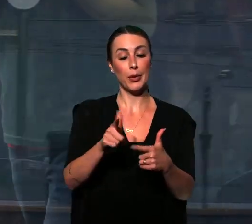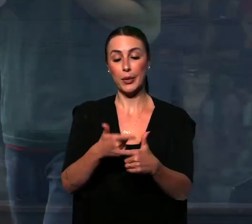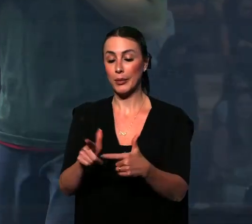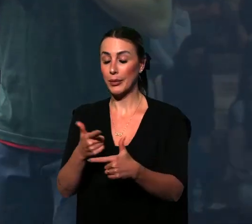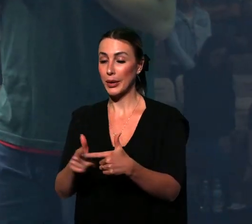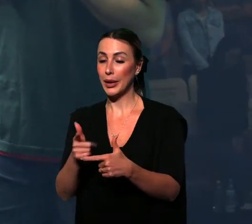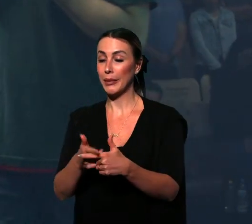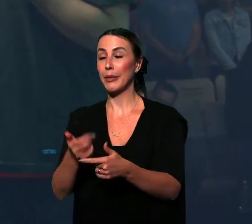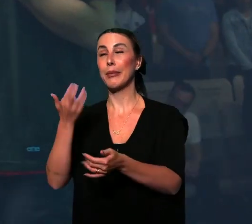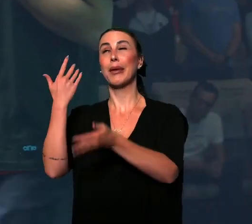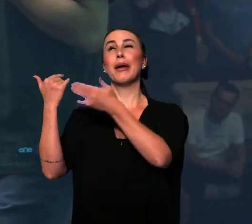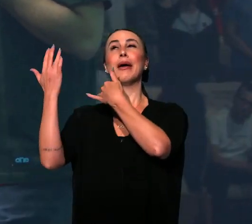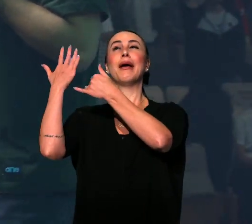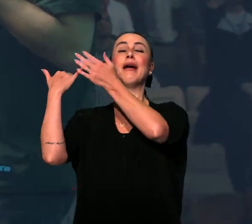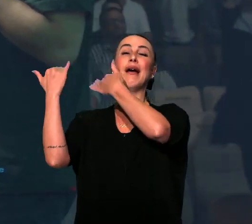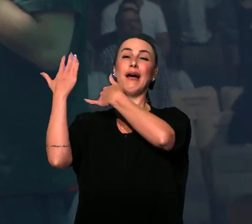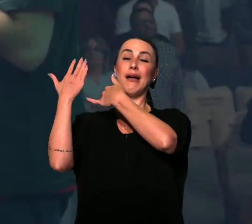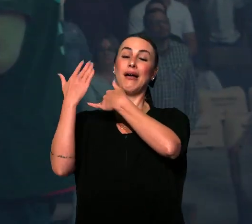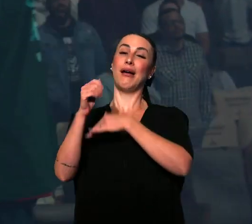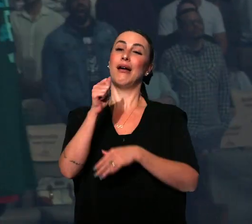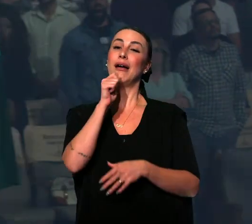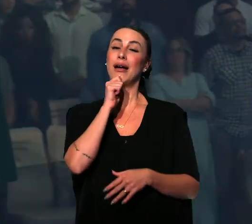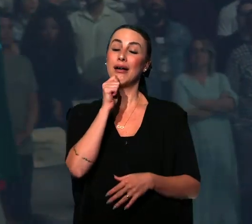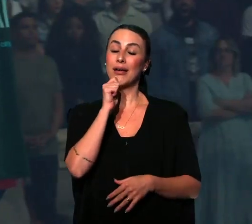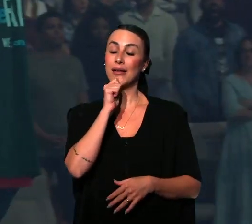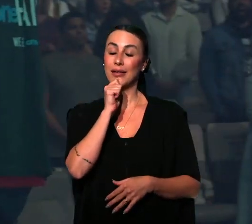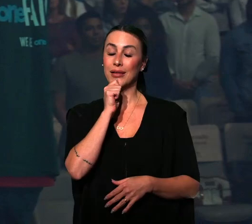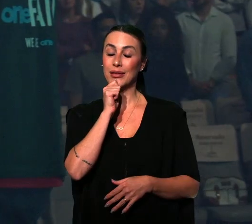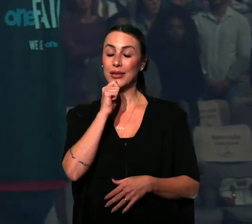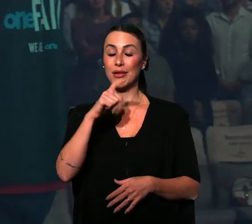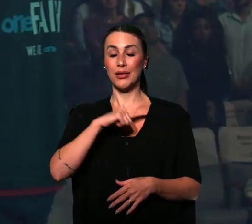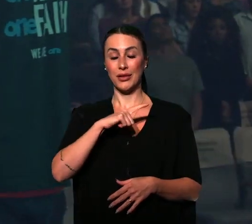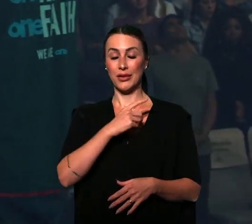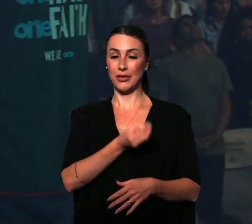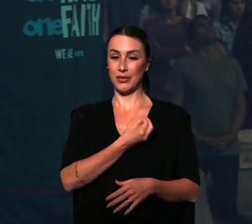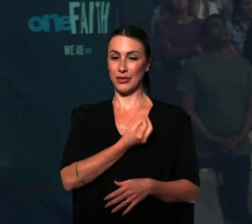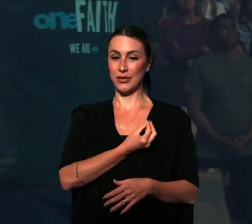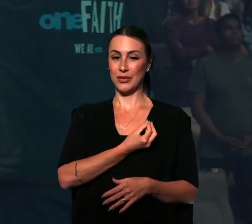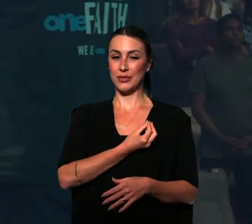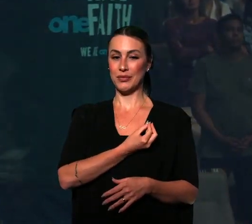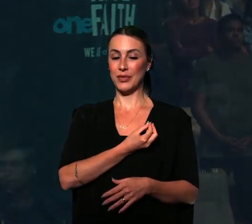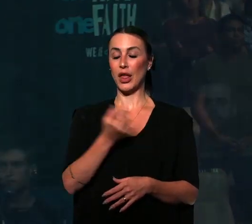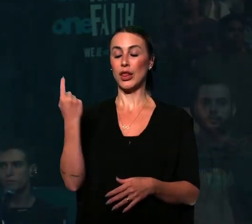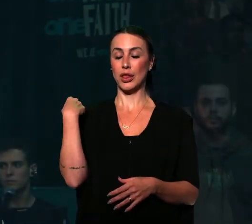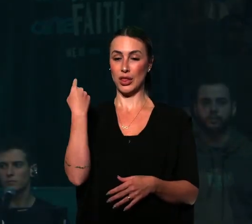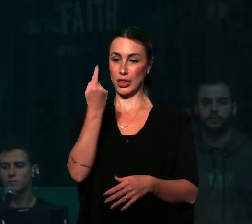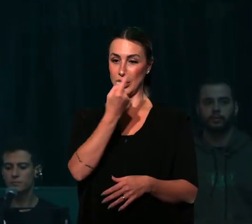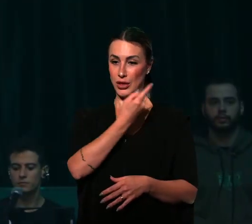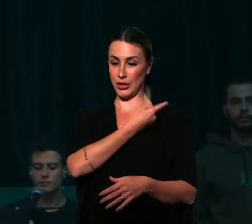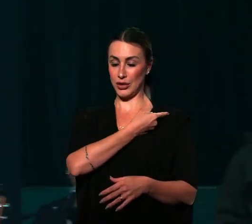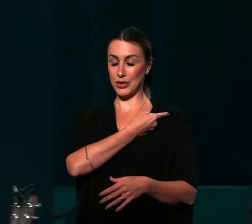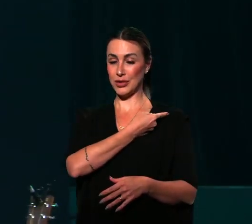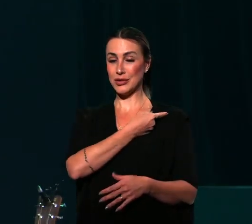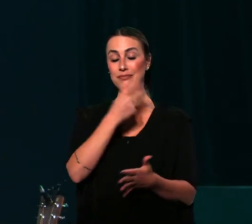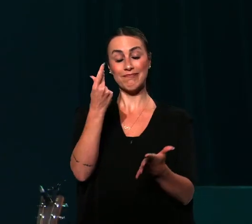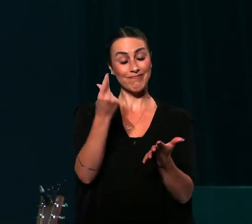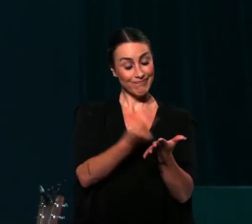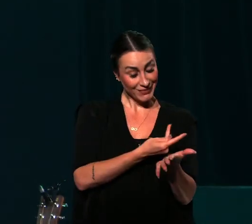com você, não foi só aquela pessoa que errou com você. Nós erramos.